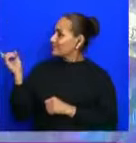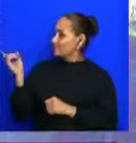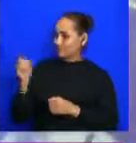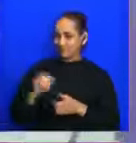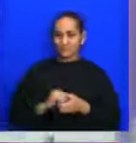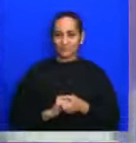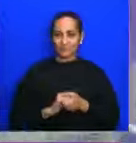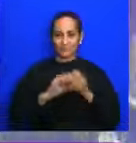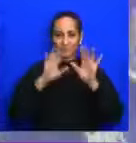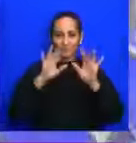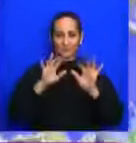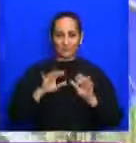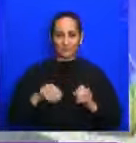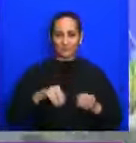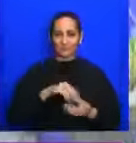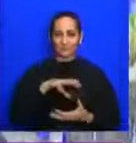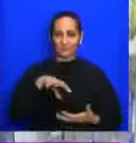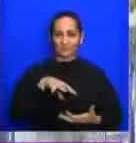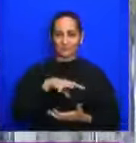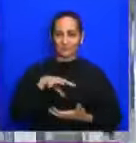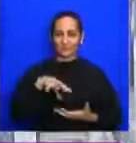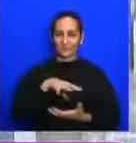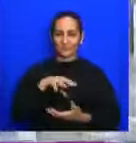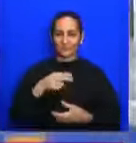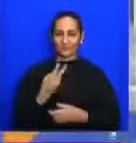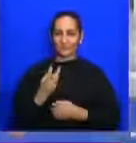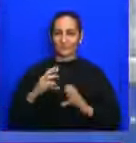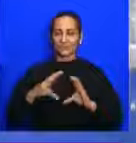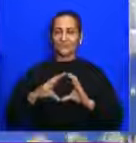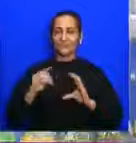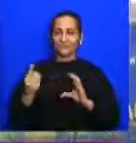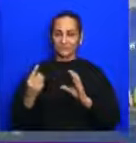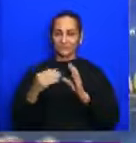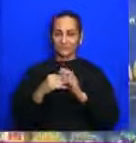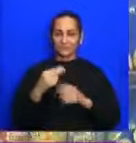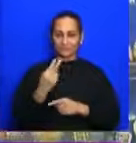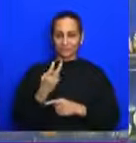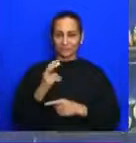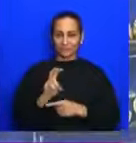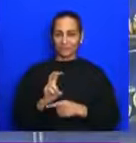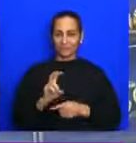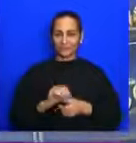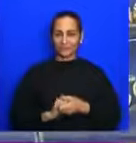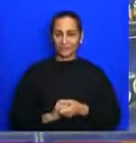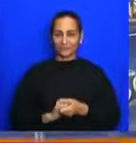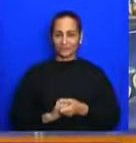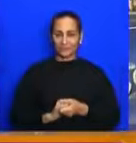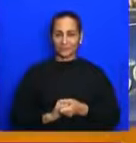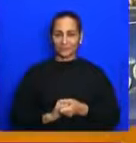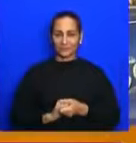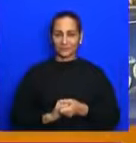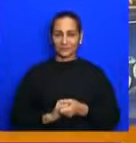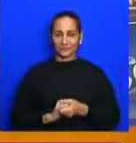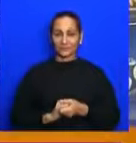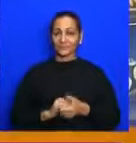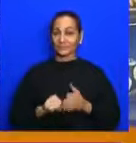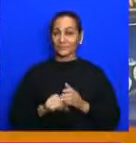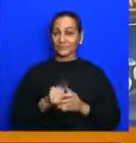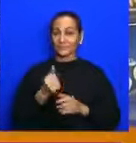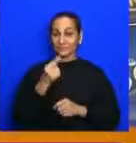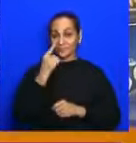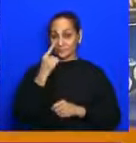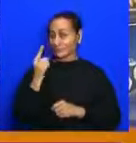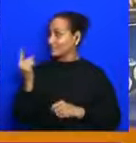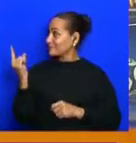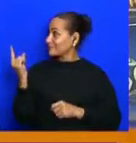Valendo! Globo carregado, embaralhando 25 bolas numeradas de 01 a 25. E a primeira